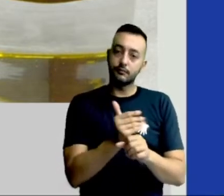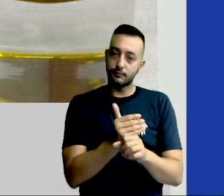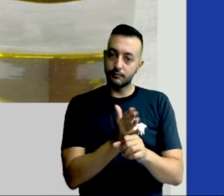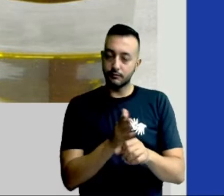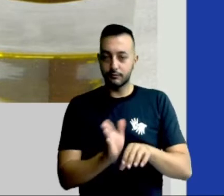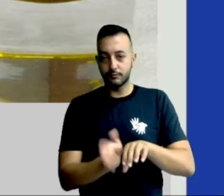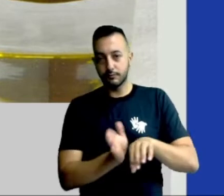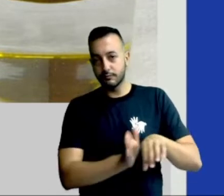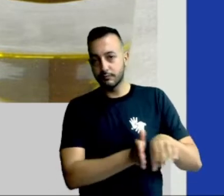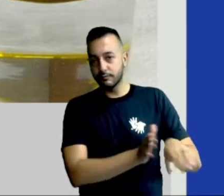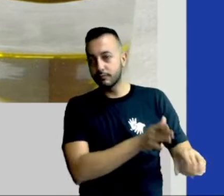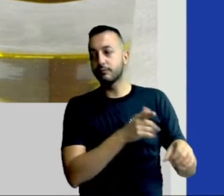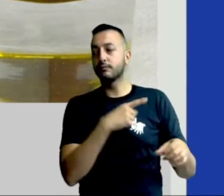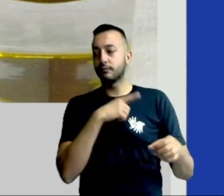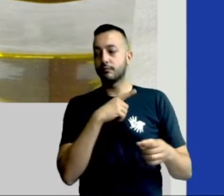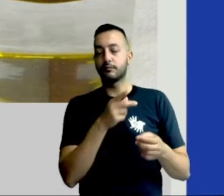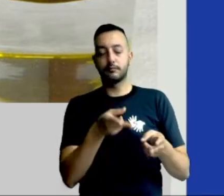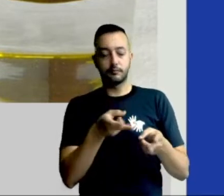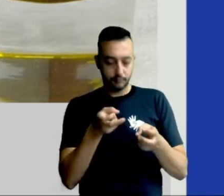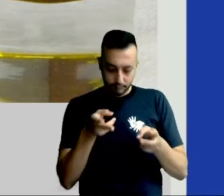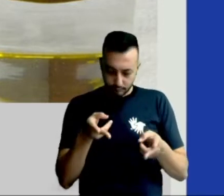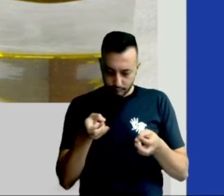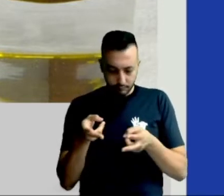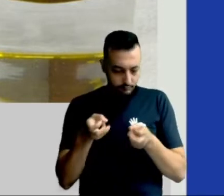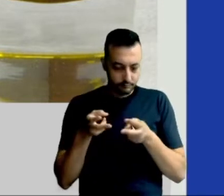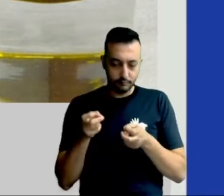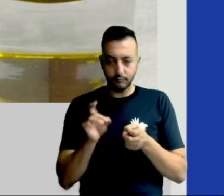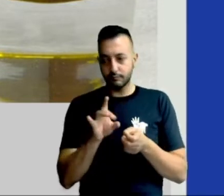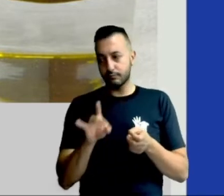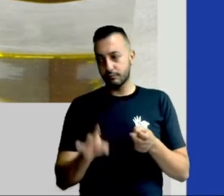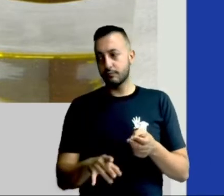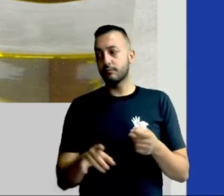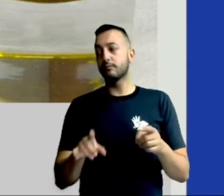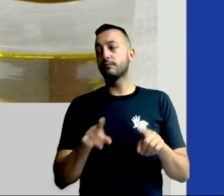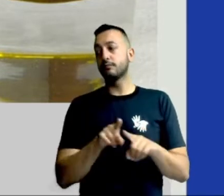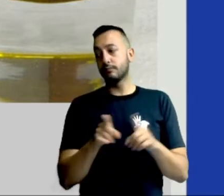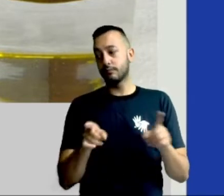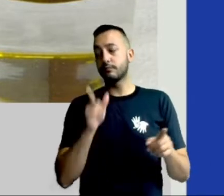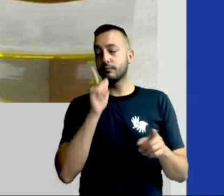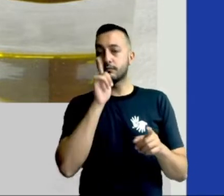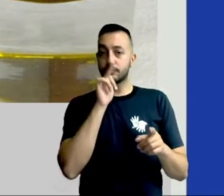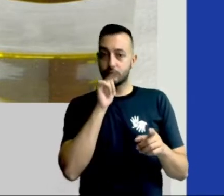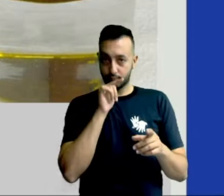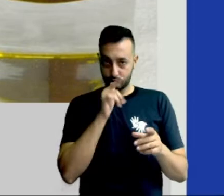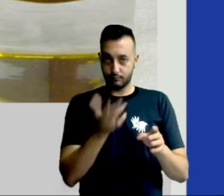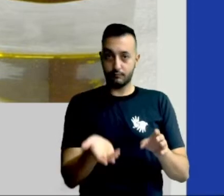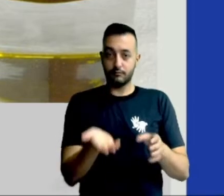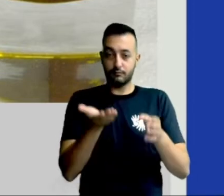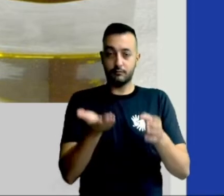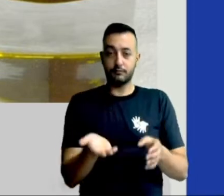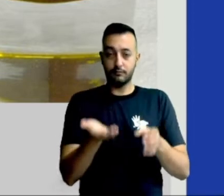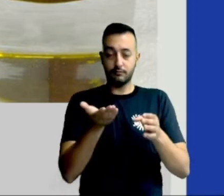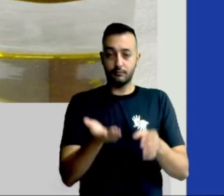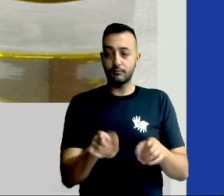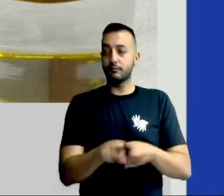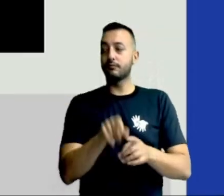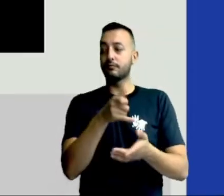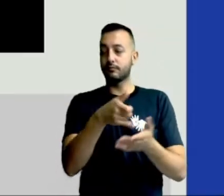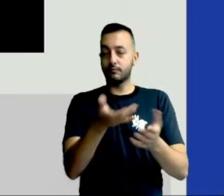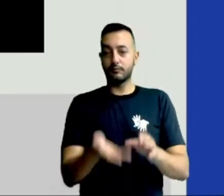conseguimos distinguir cada substância que está aí. O isopor na água e o famoso óleo na